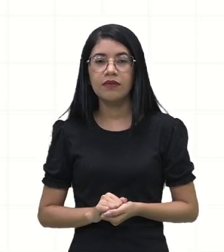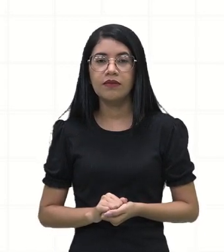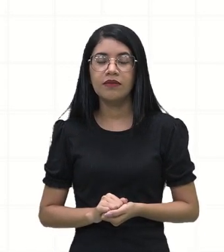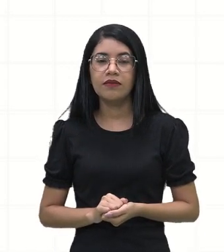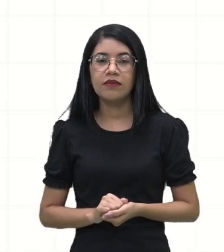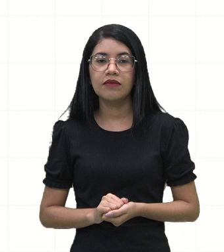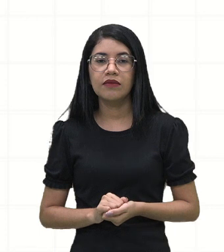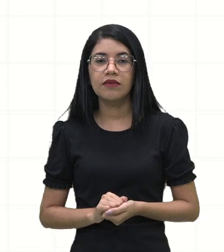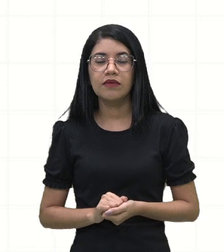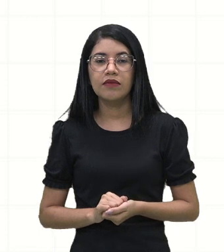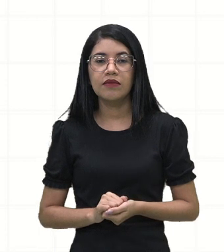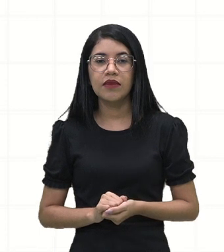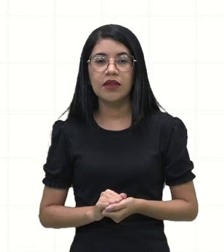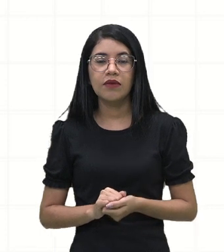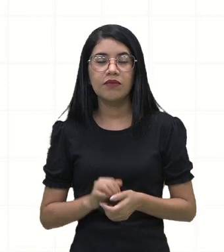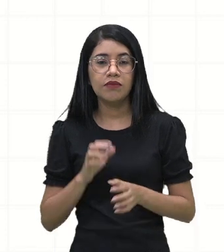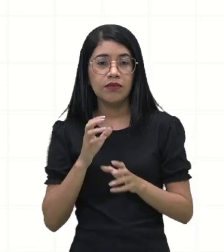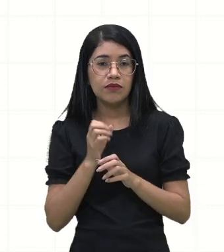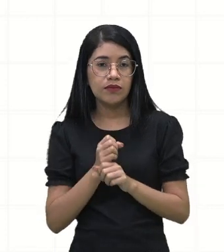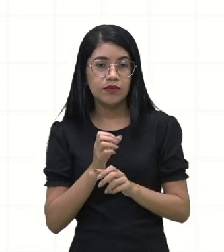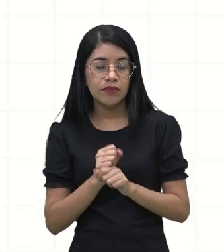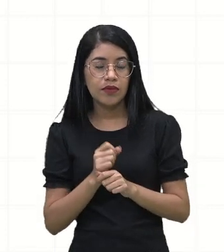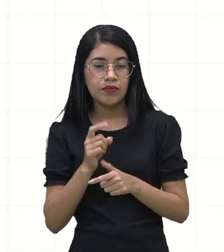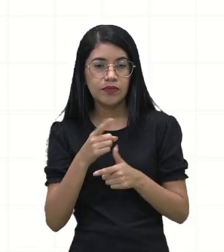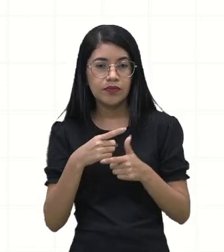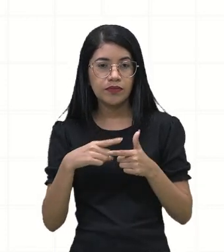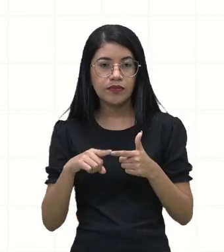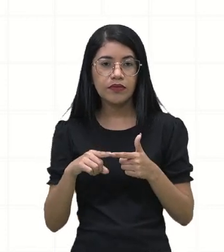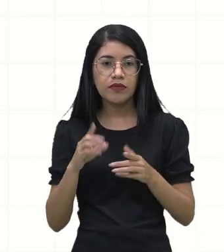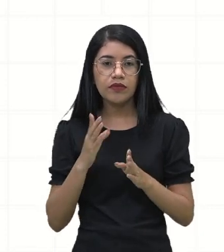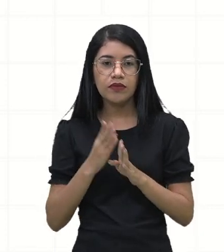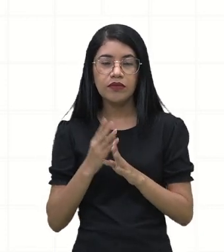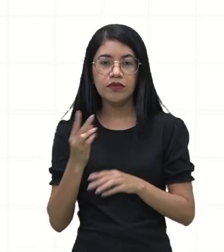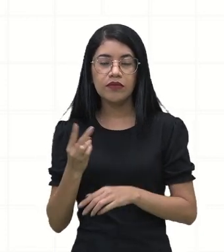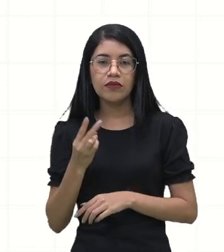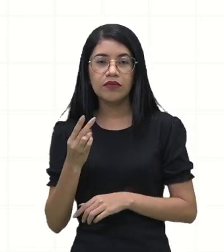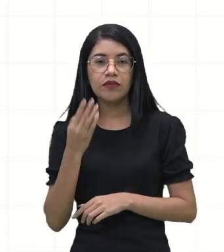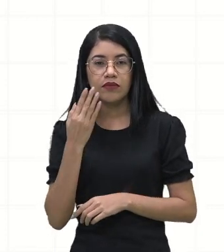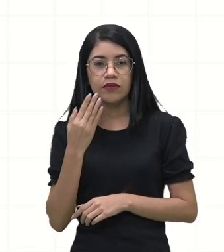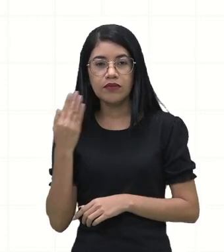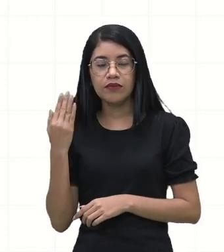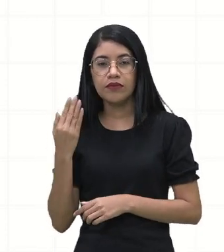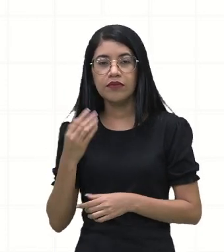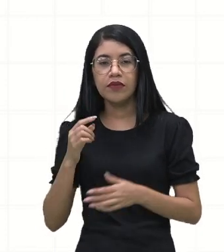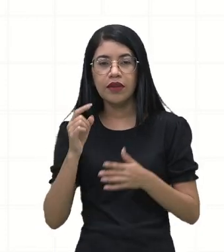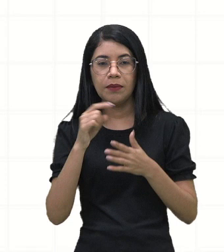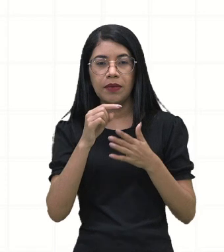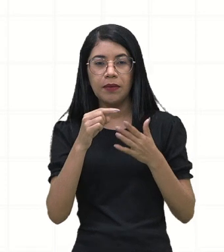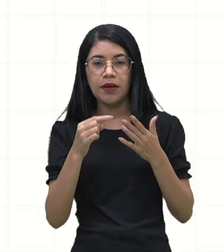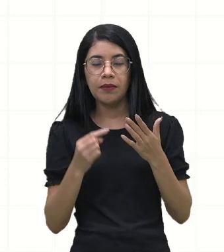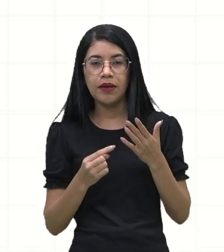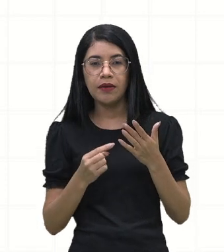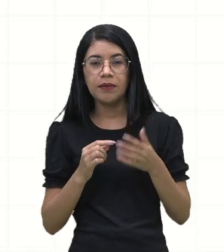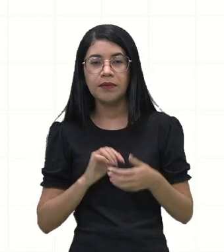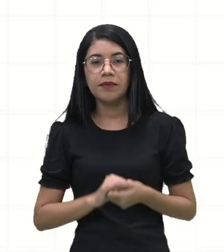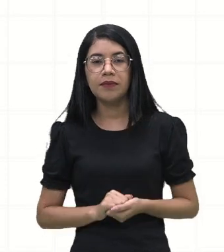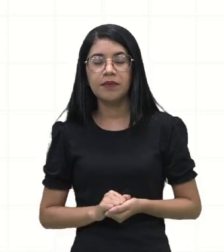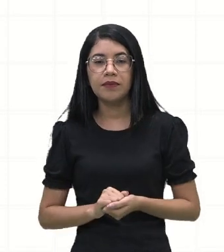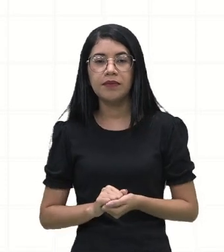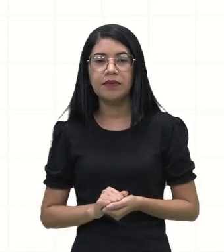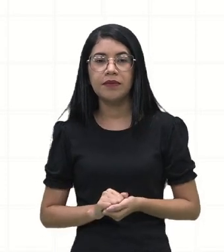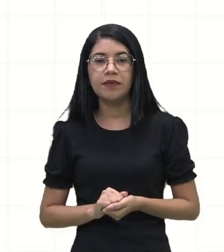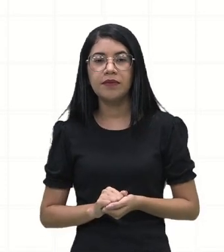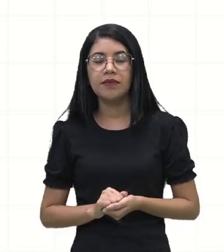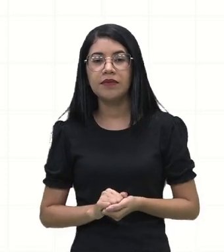essa divisão, nós vamos chegar aqui nas nossas respostas, né? Ó, vejam aqui que agora